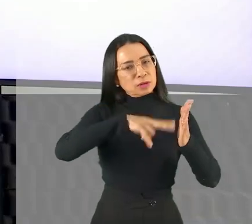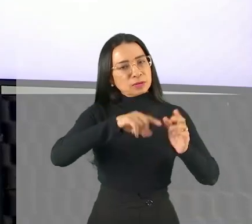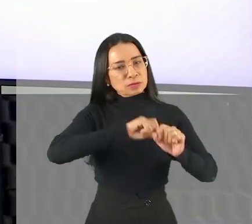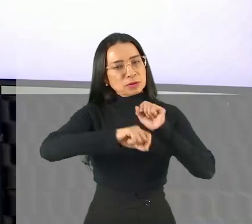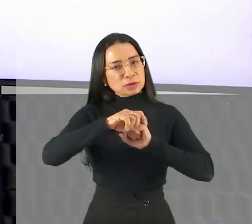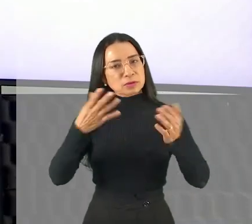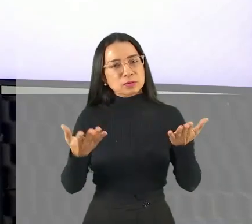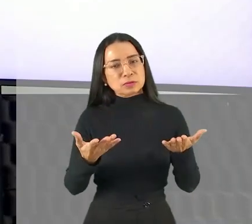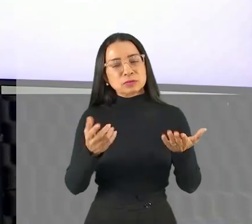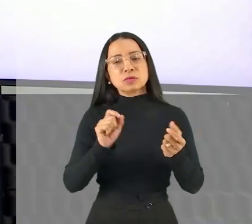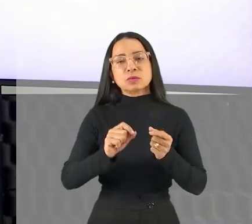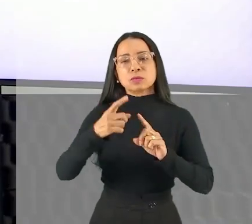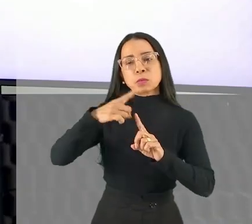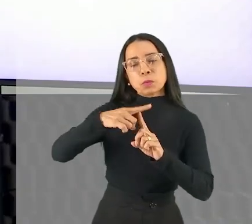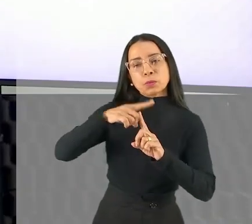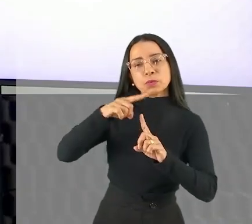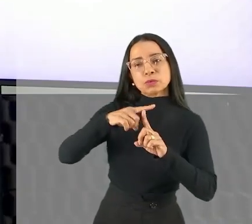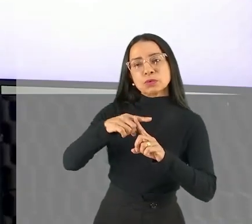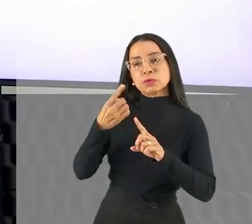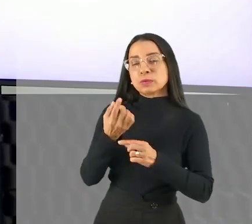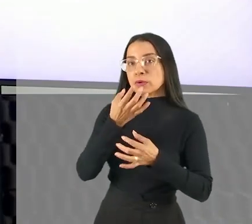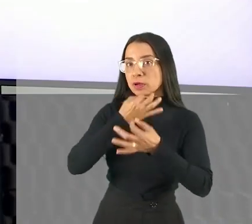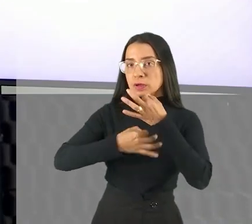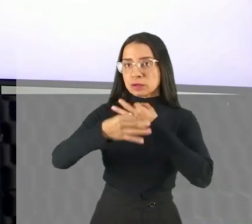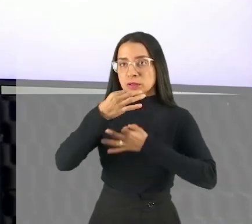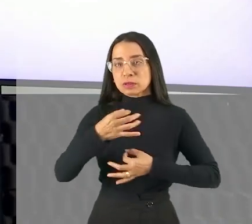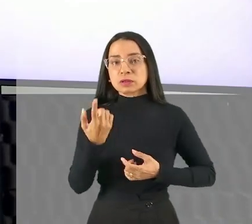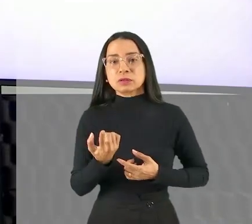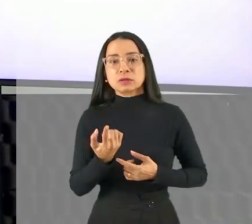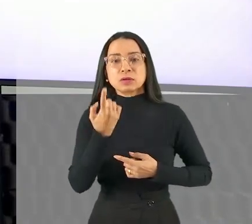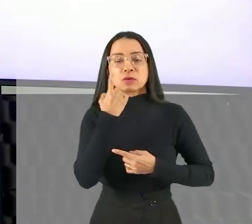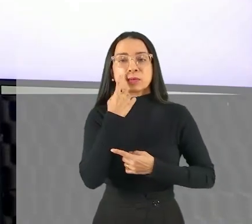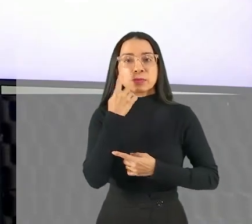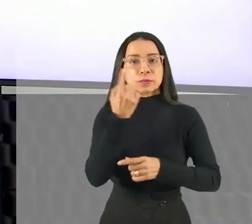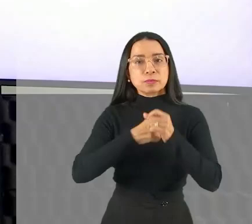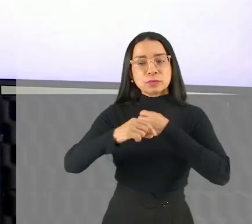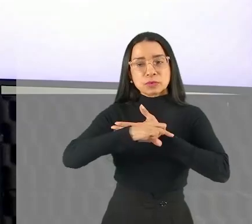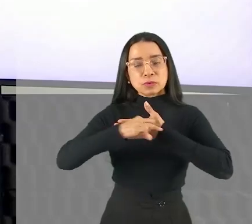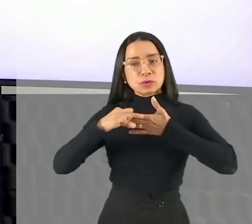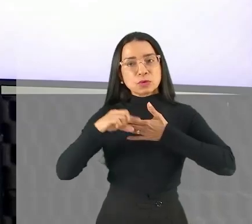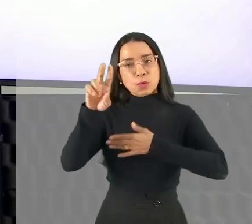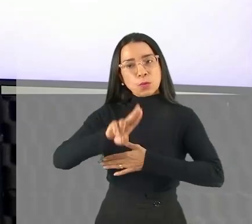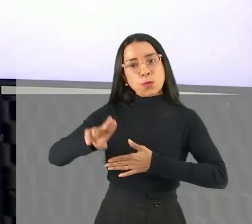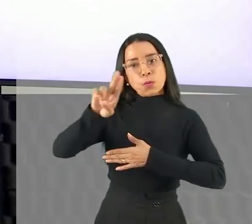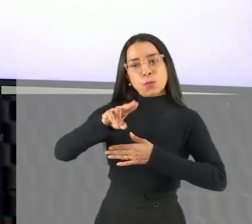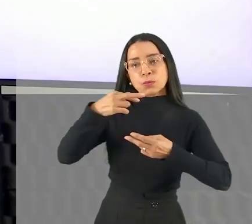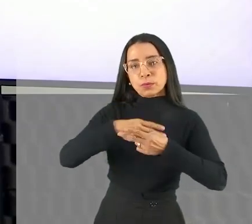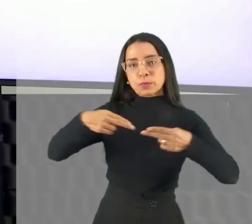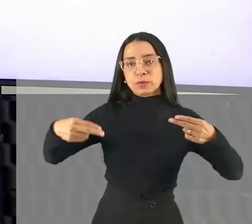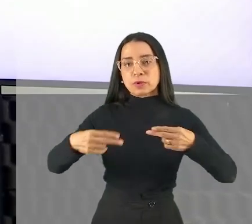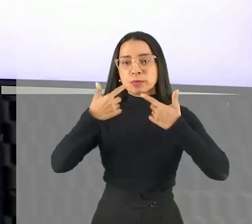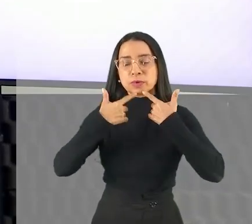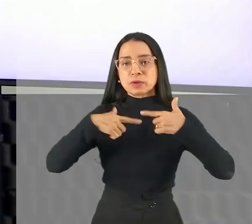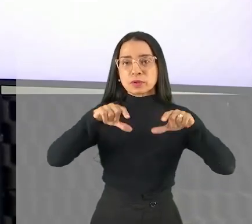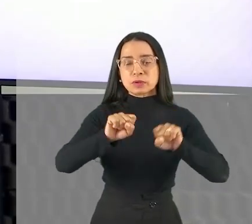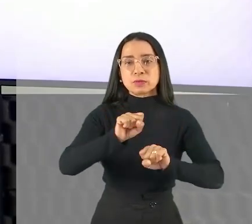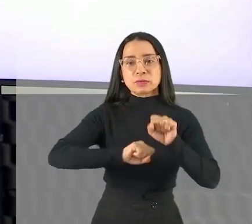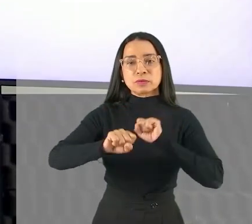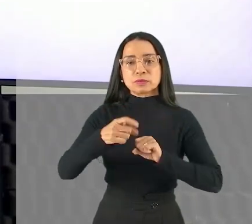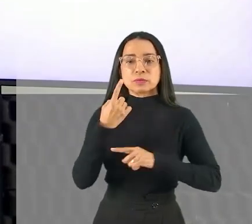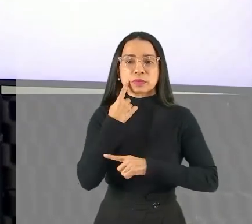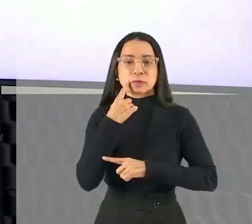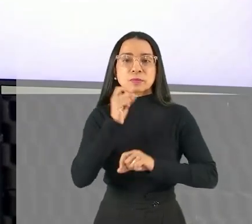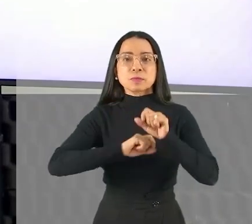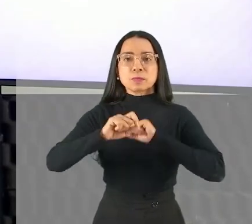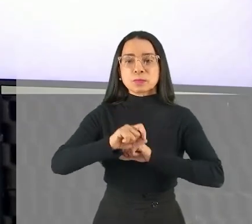mais argumentativo, a gente vê que o autor ele usa recursos linguísticos que vai propiciar com que